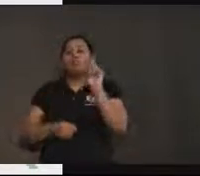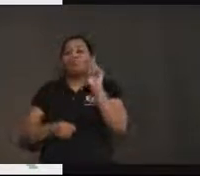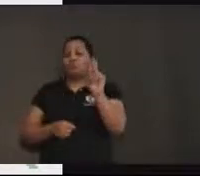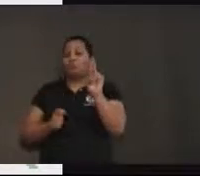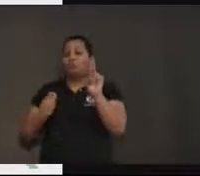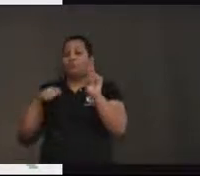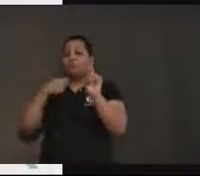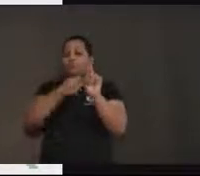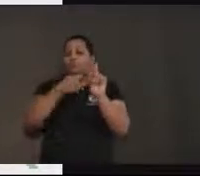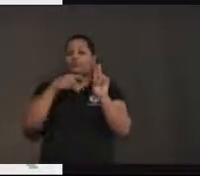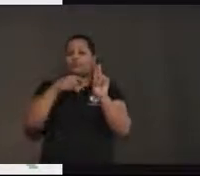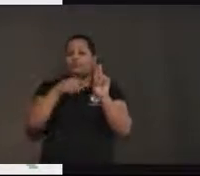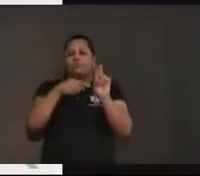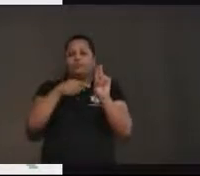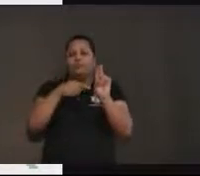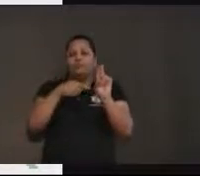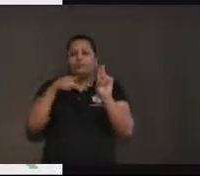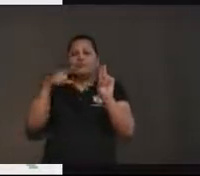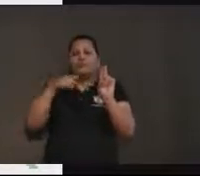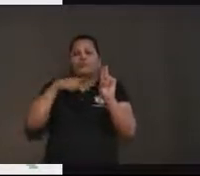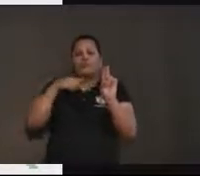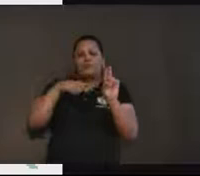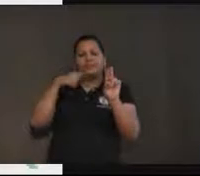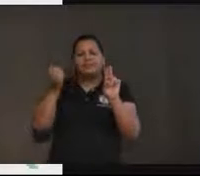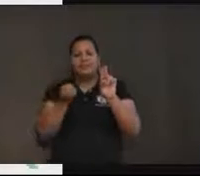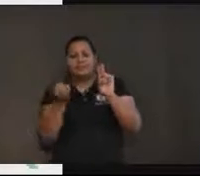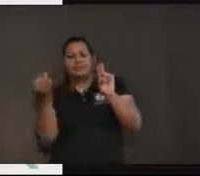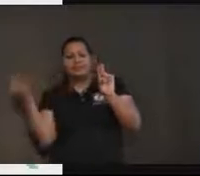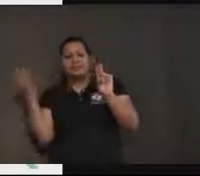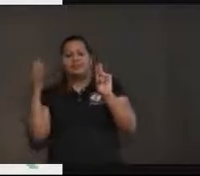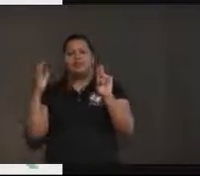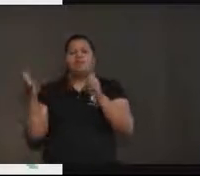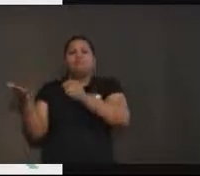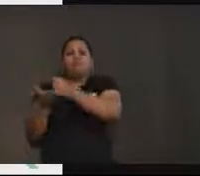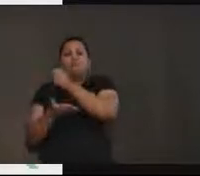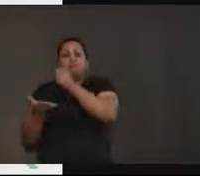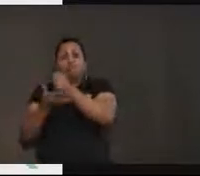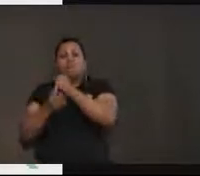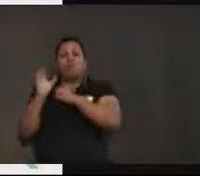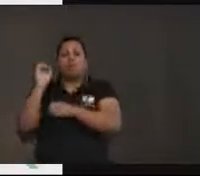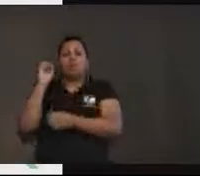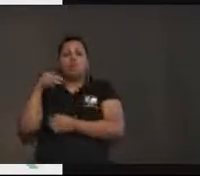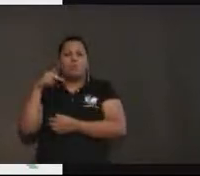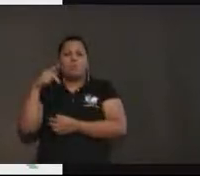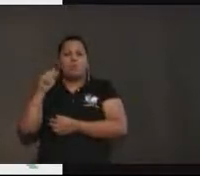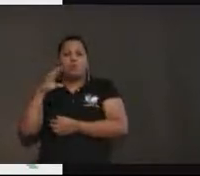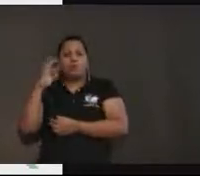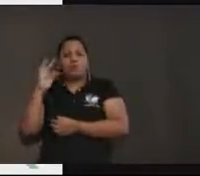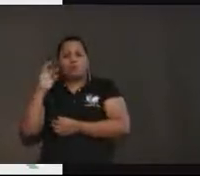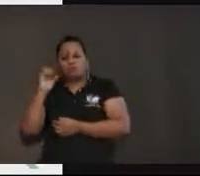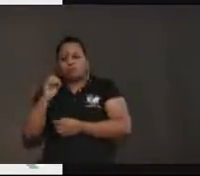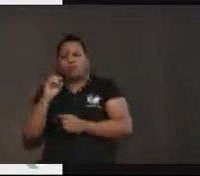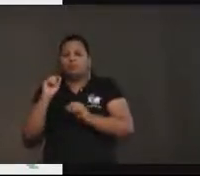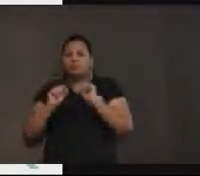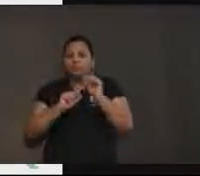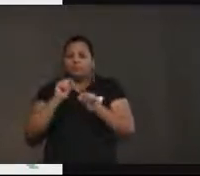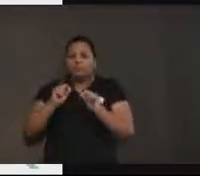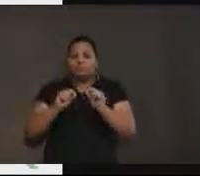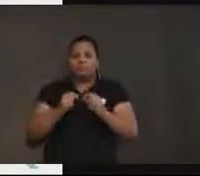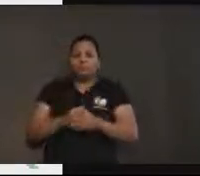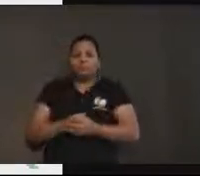aplicada numa função de suporte compacto ser infinito pode comprar tu vai me levar a tal da solução fraca então eu voltei